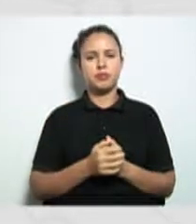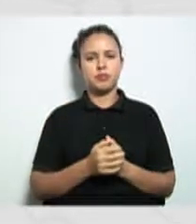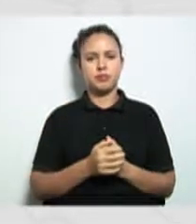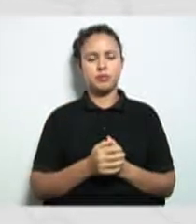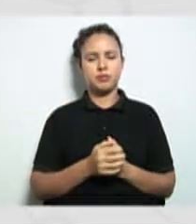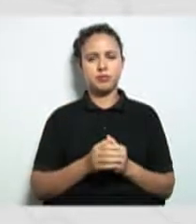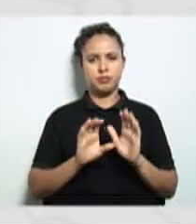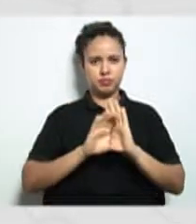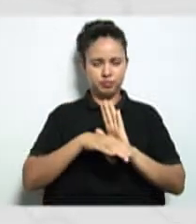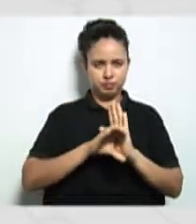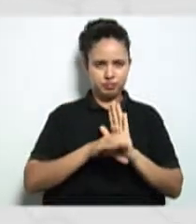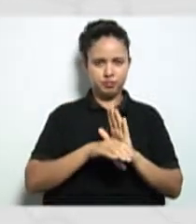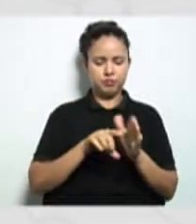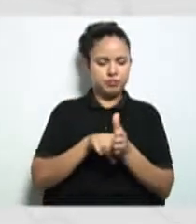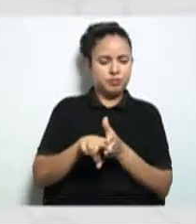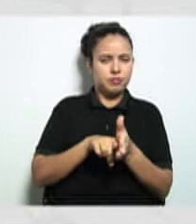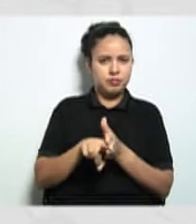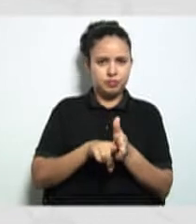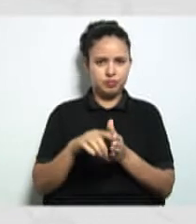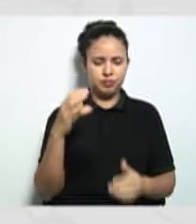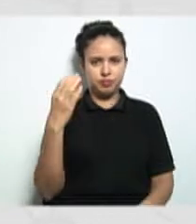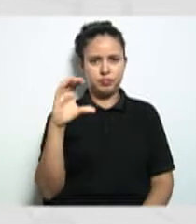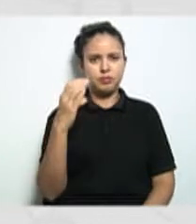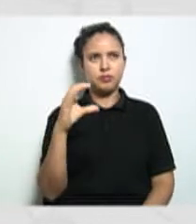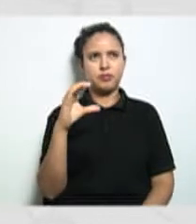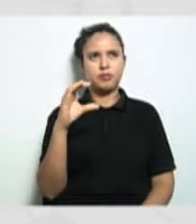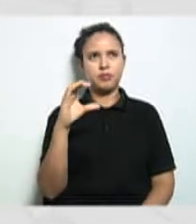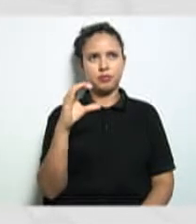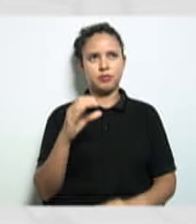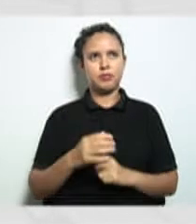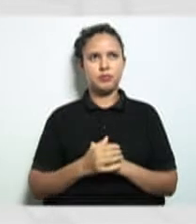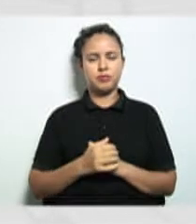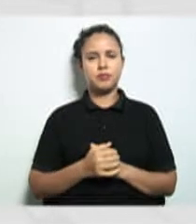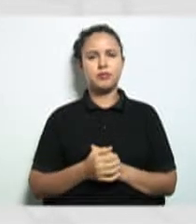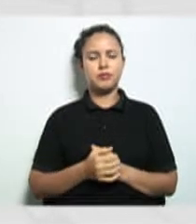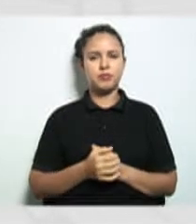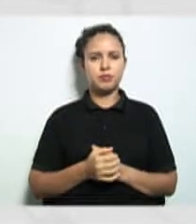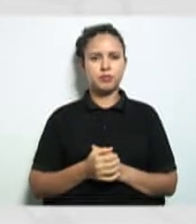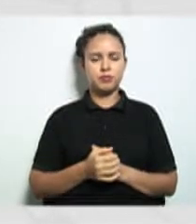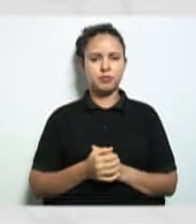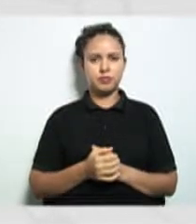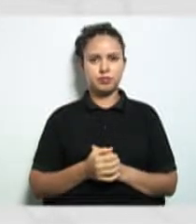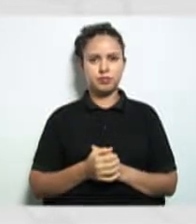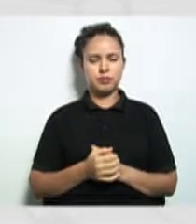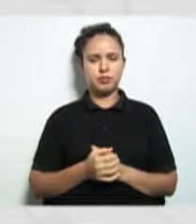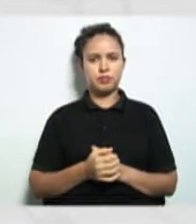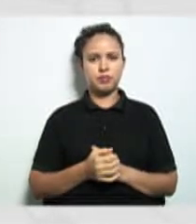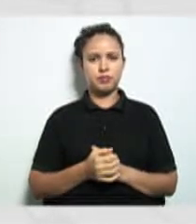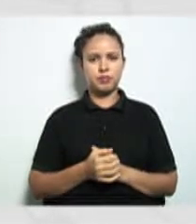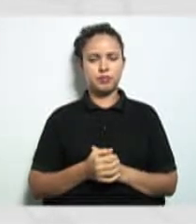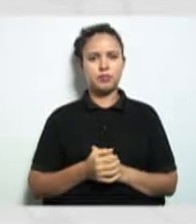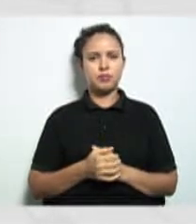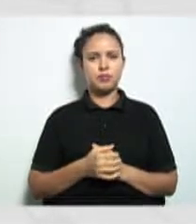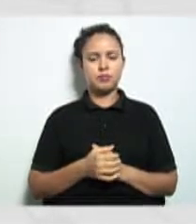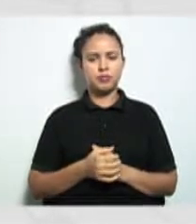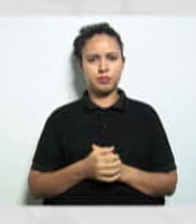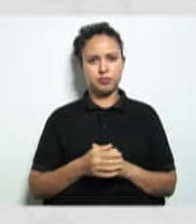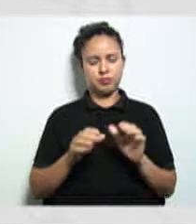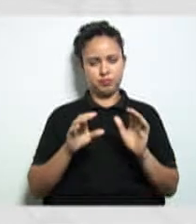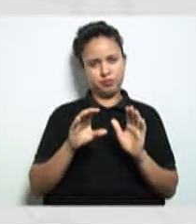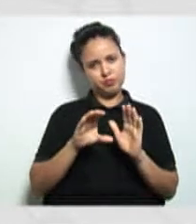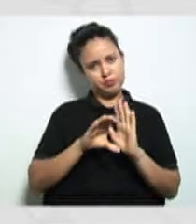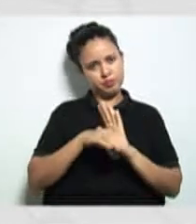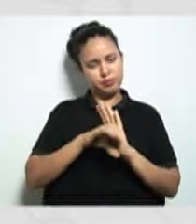Conceituar pesquisa científica. Deixa eu dar uma voltinha aqui que ele está dando uma pulada. Vamos lá de novo.